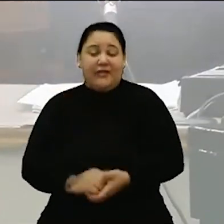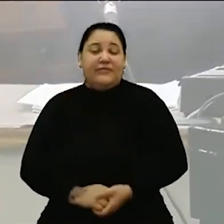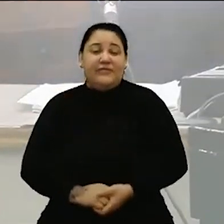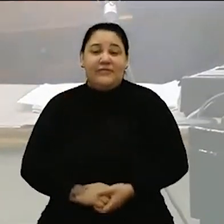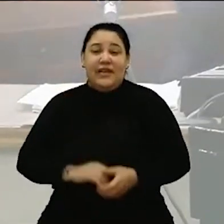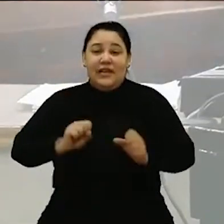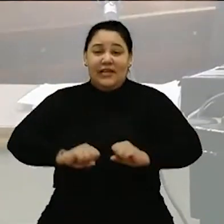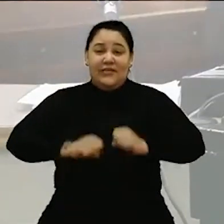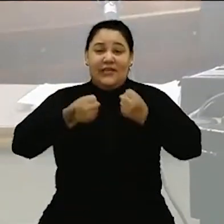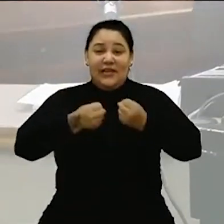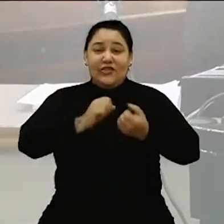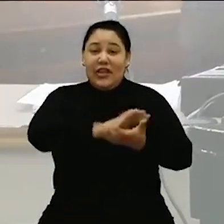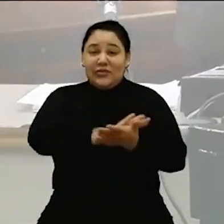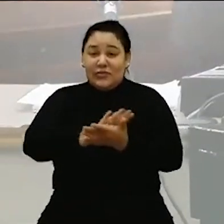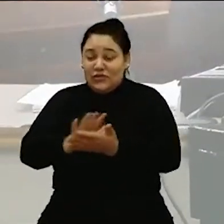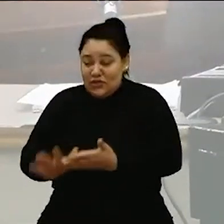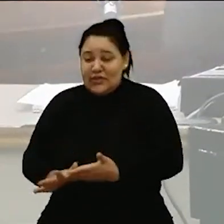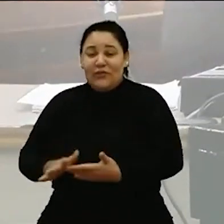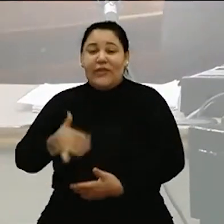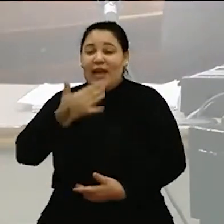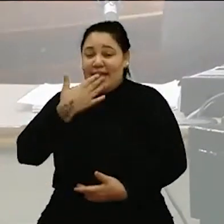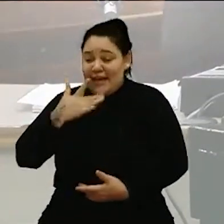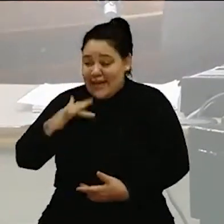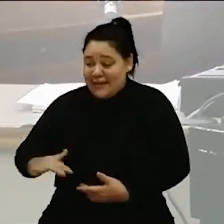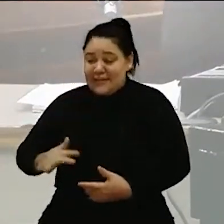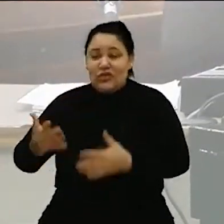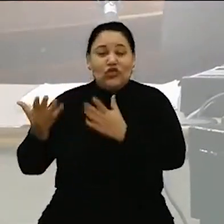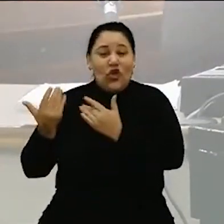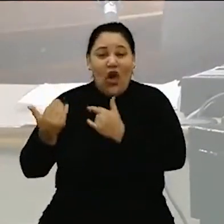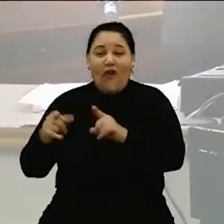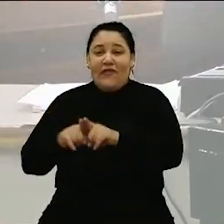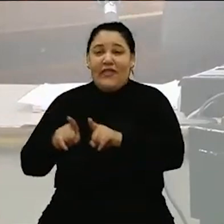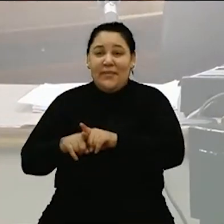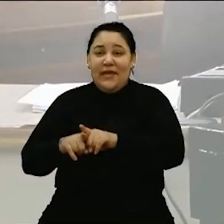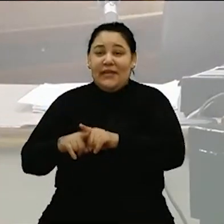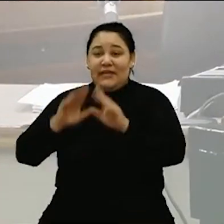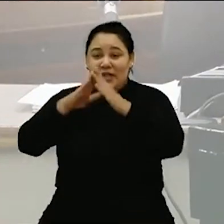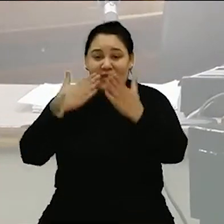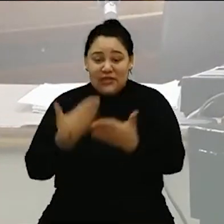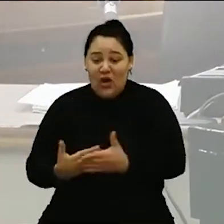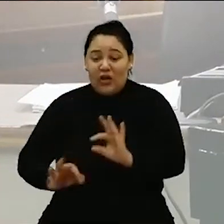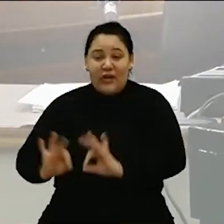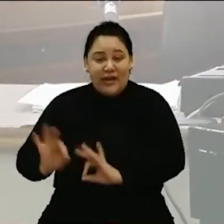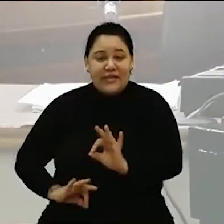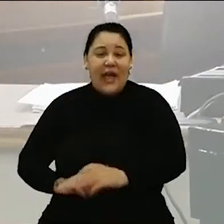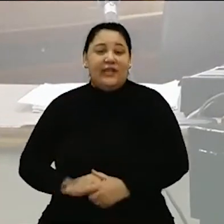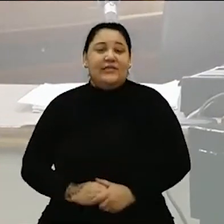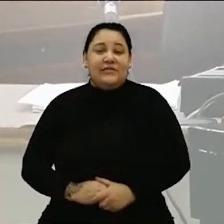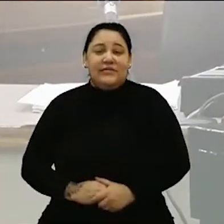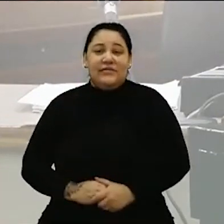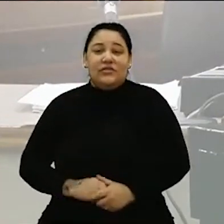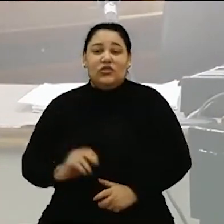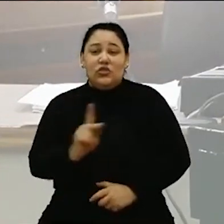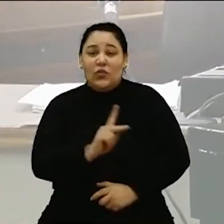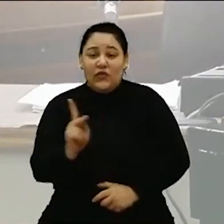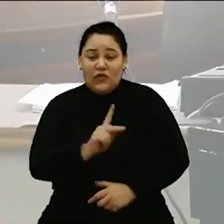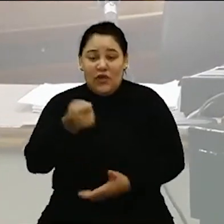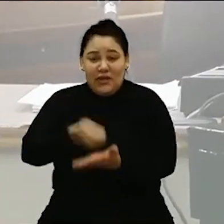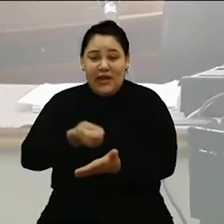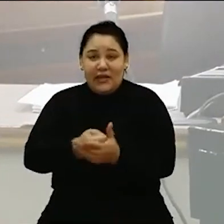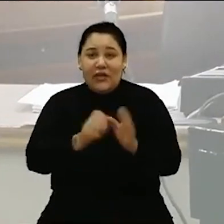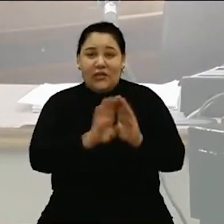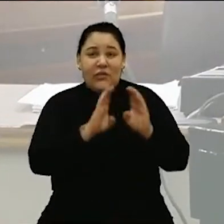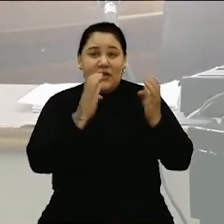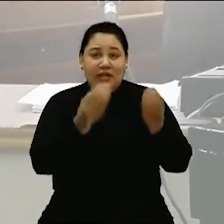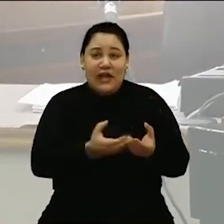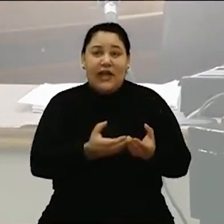defende a destruição das crianças, adolescentes, das escolas organizadas, que os professores e a comunidade escolar tanto